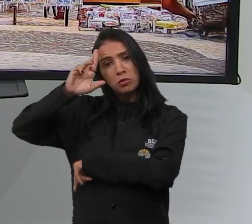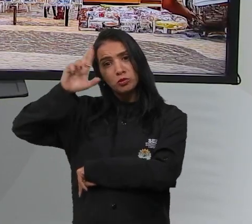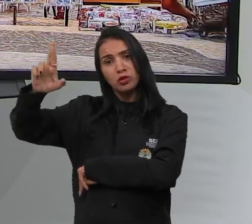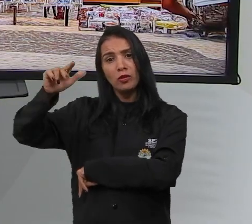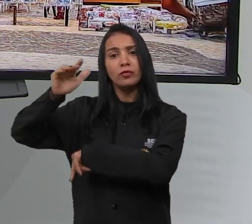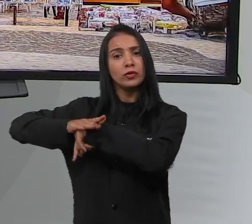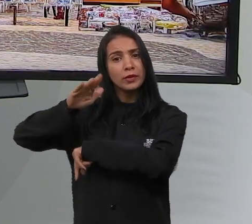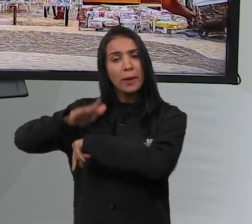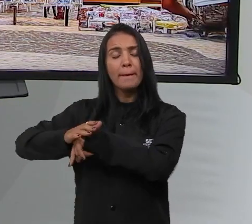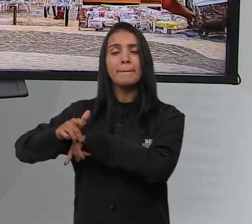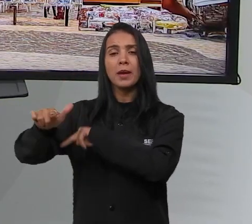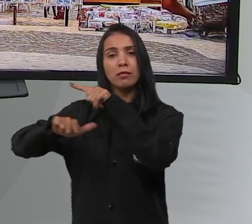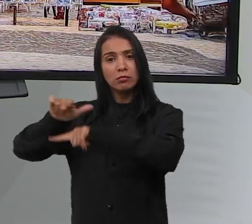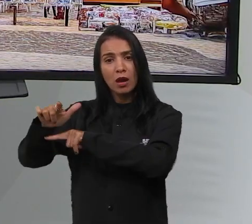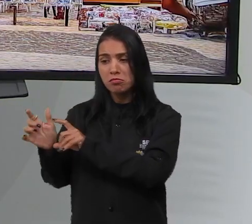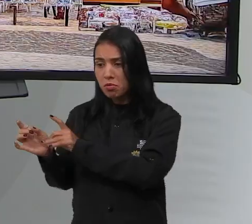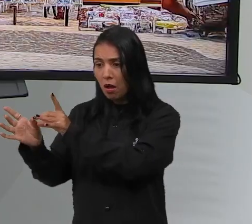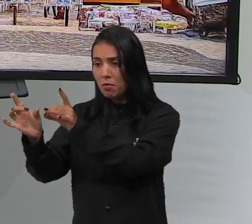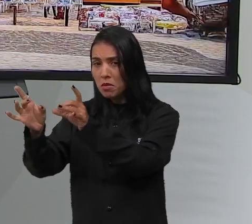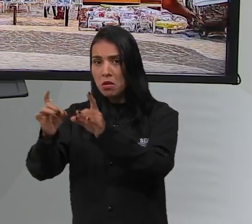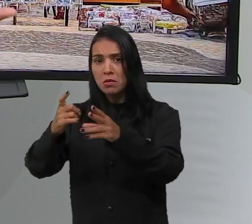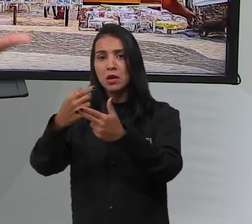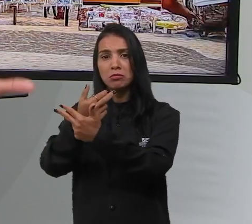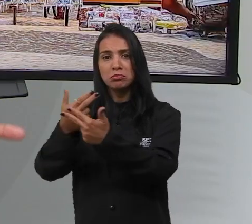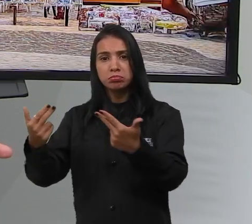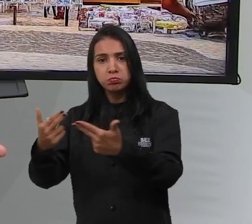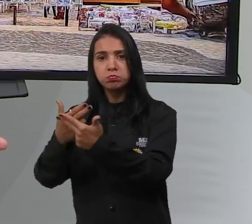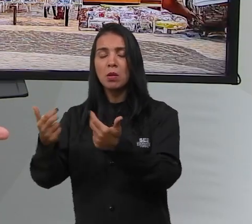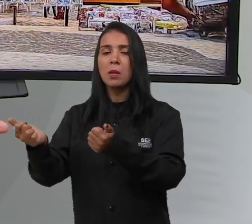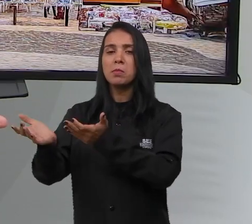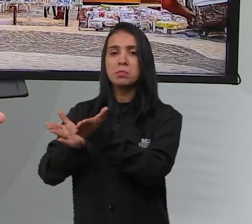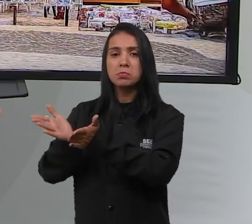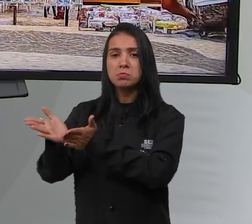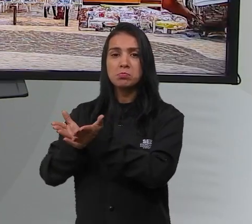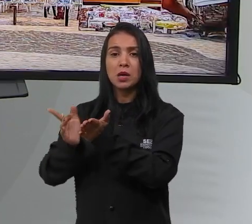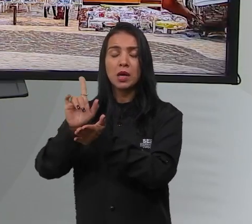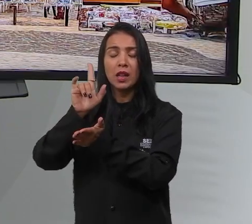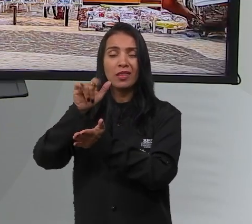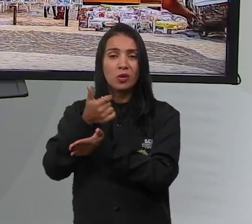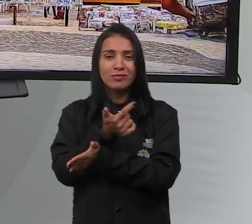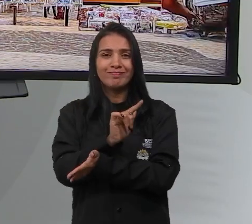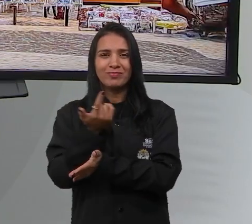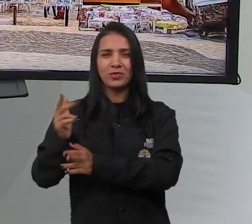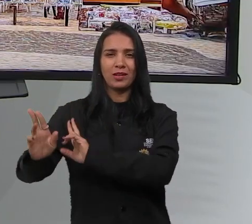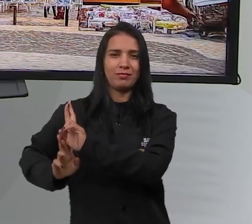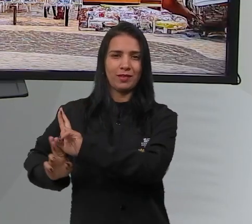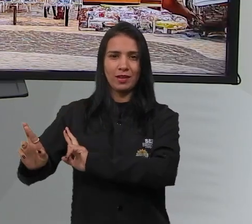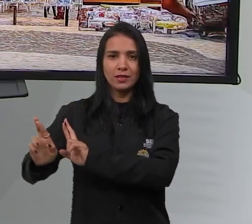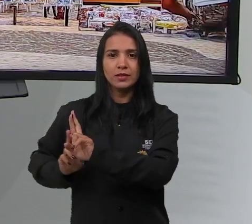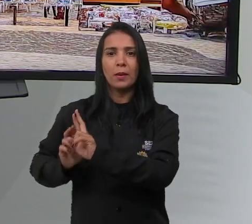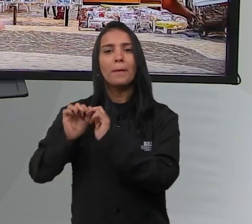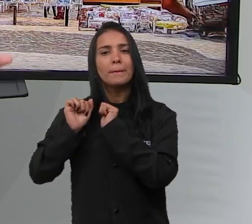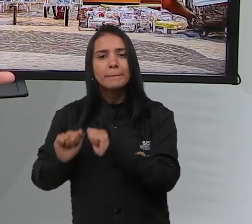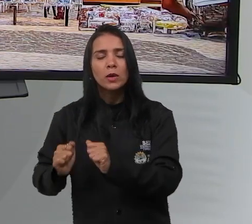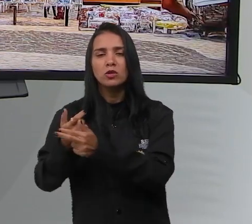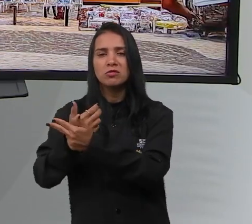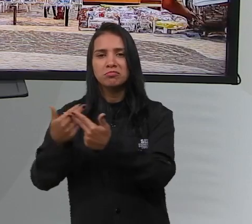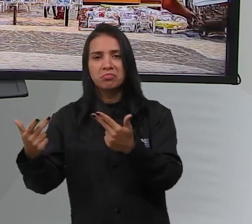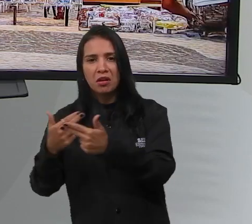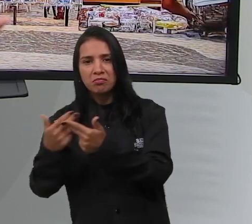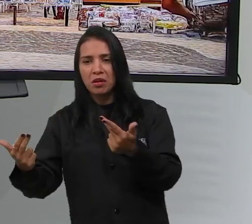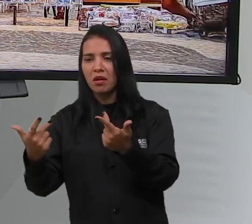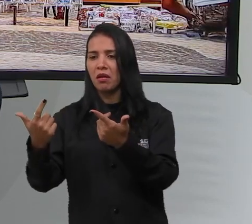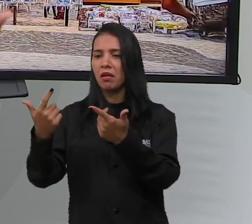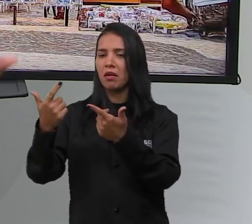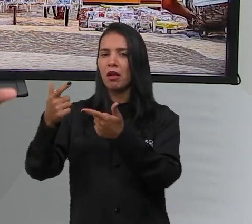estou comercializando algum tipo de mercadoria, que pode ser o objeto que for, pode ser